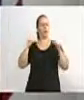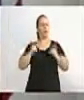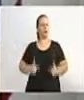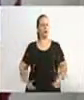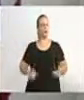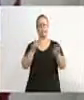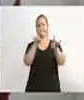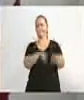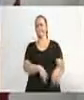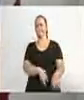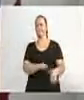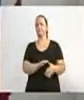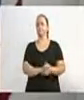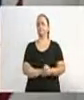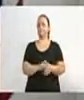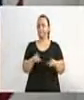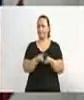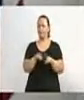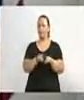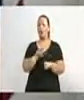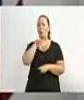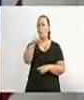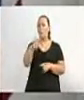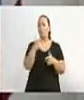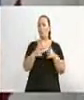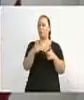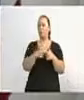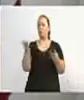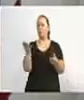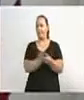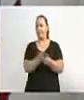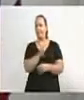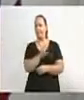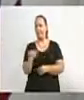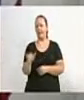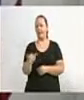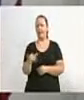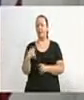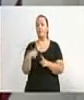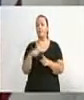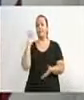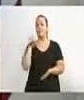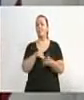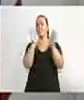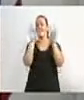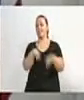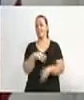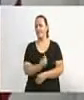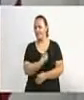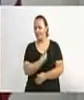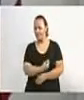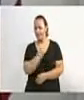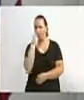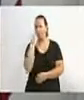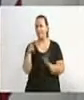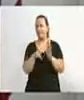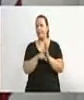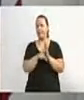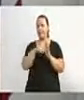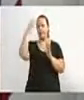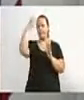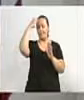e outros que daí o político vai sempre ter que carregar para o resto da vida, e inclusive colocar seu patrimônio pessoal